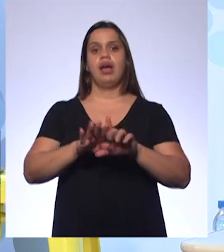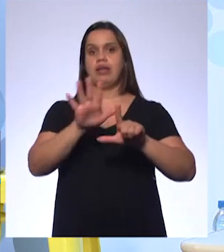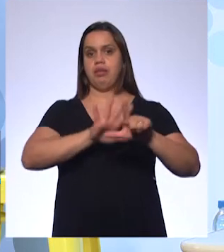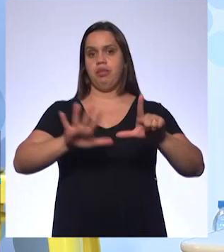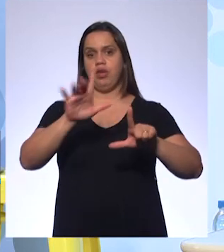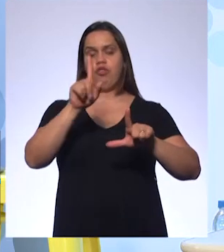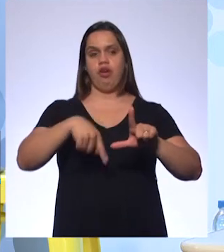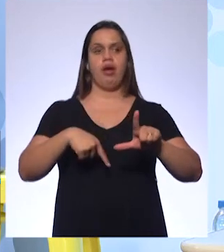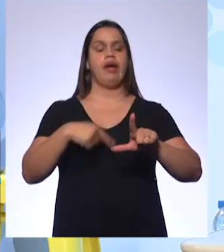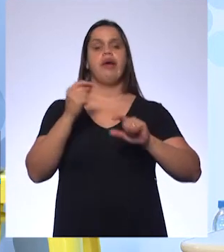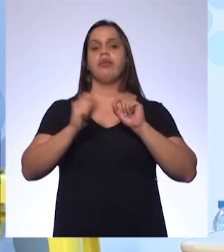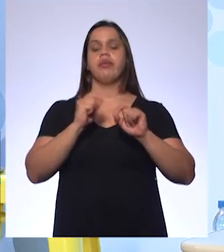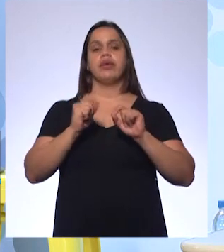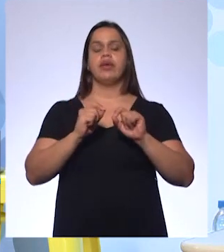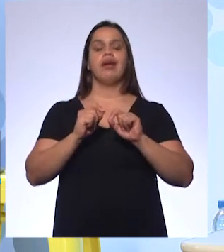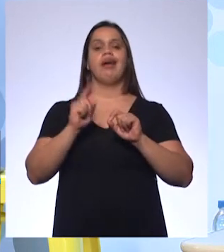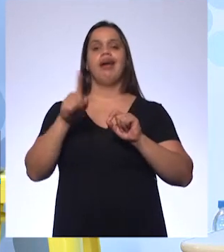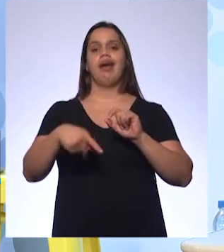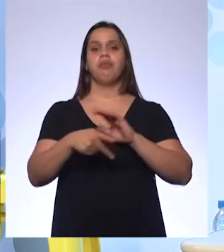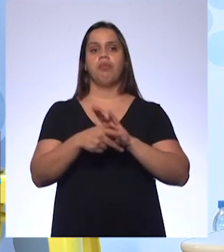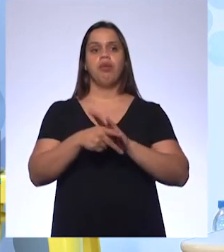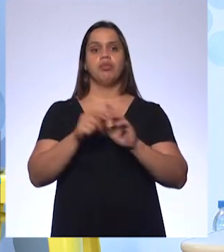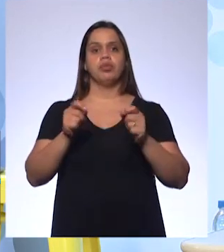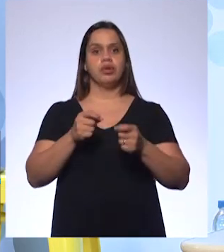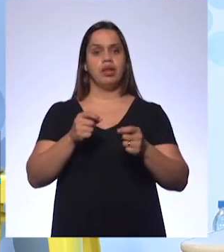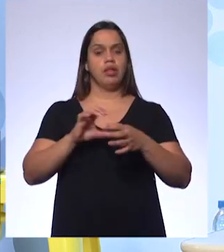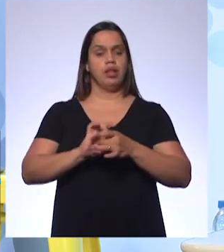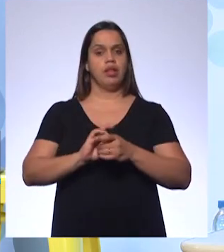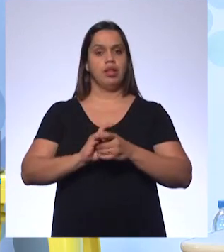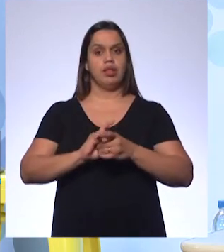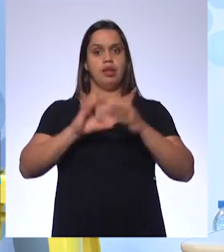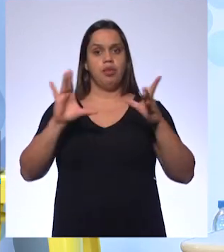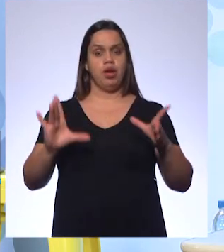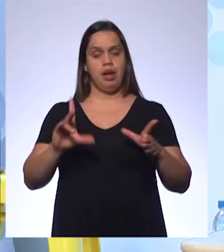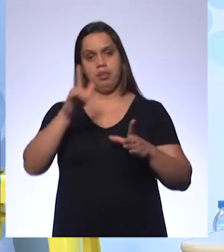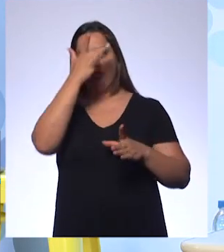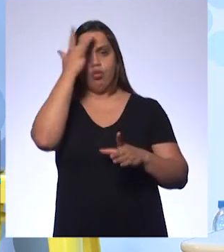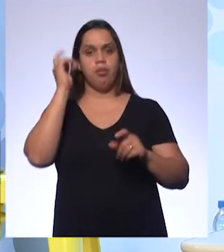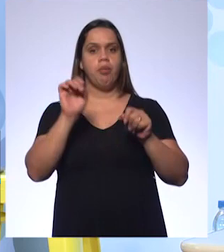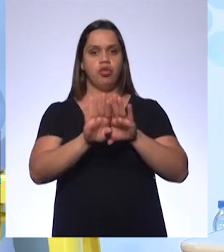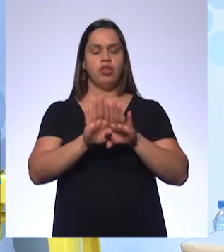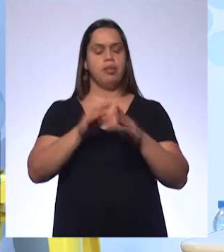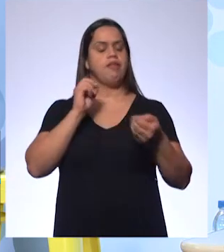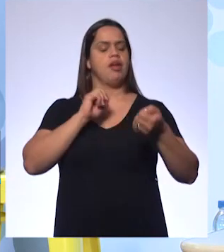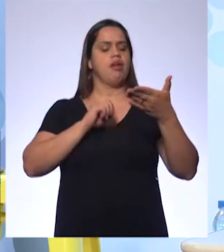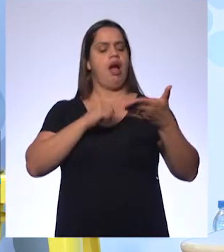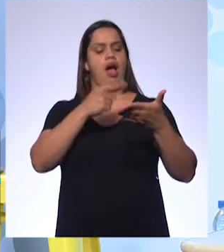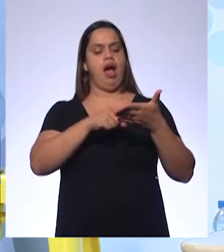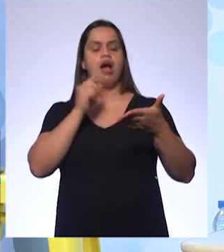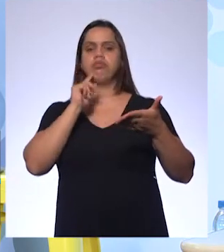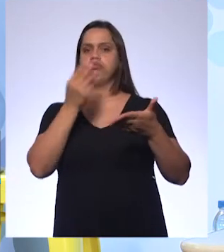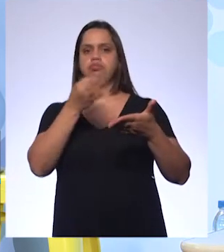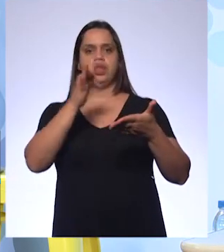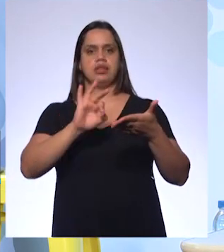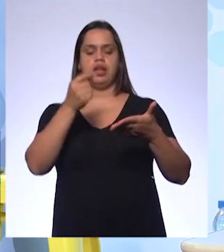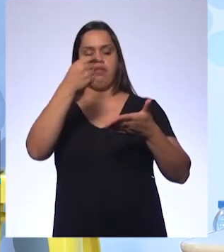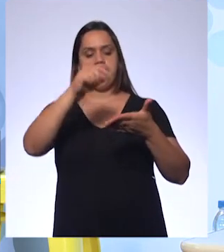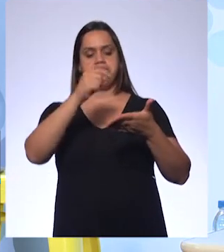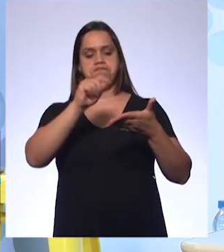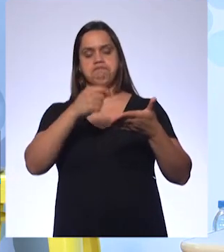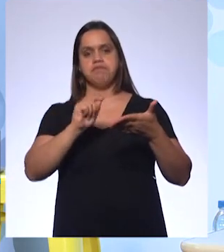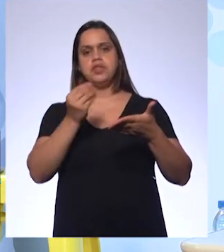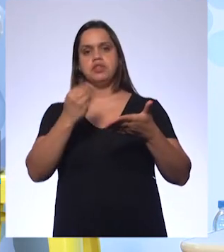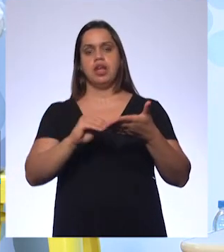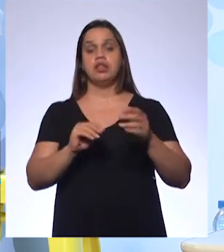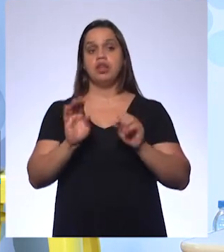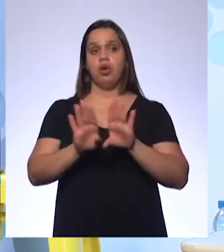pessoa pode fazer um outro verbete corrigindo o anterior, né? Então, a Wikipédia, ela significa, mais do